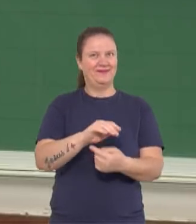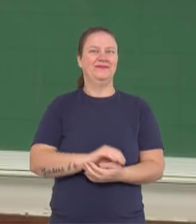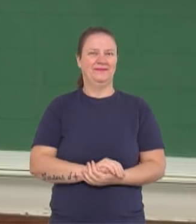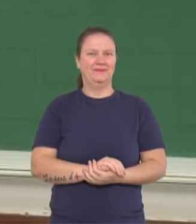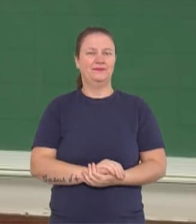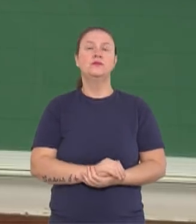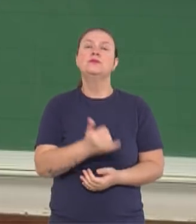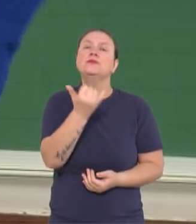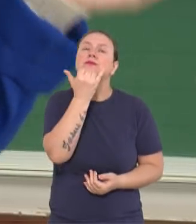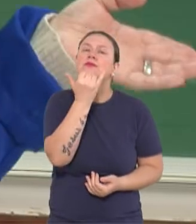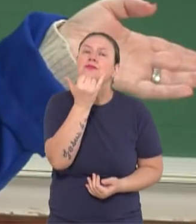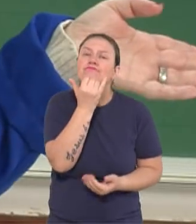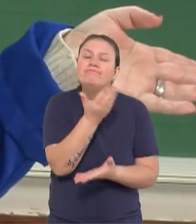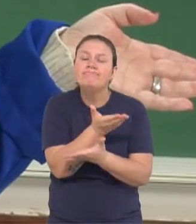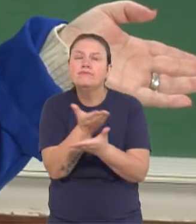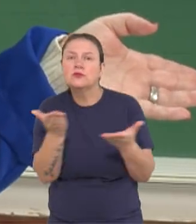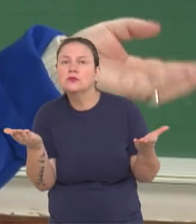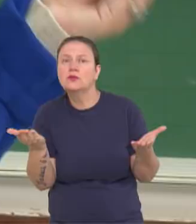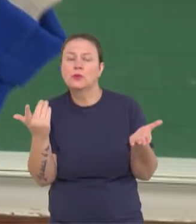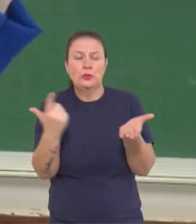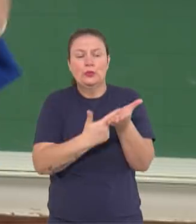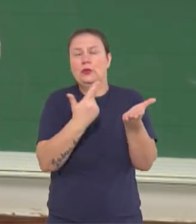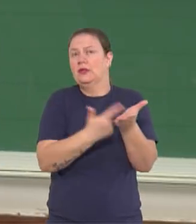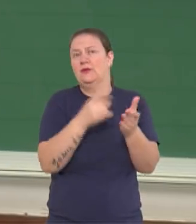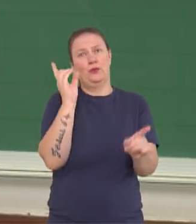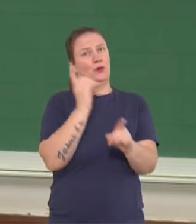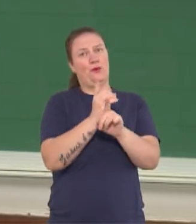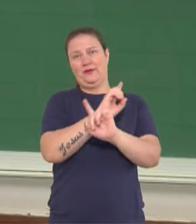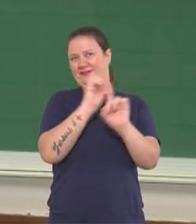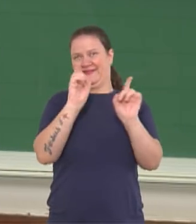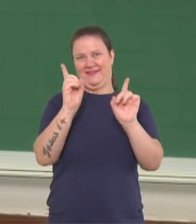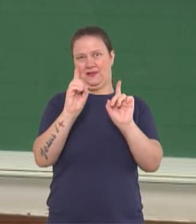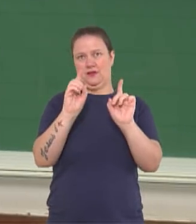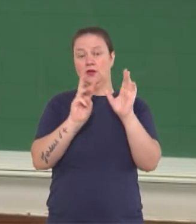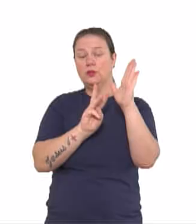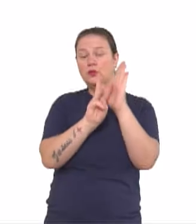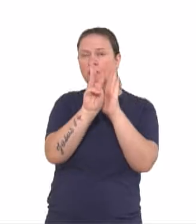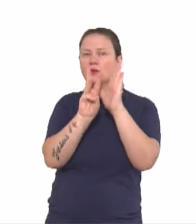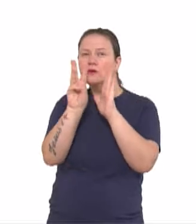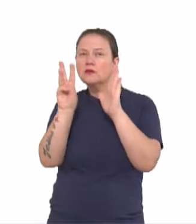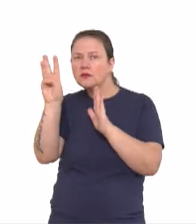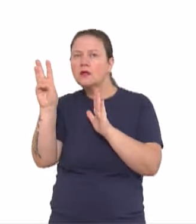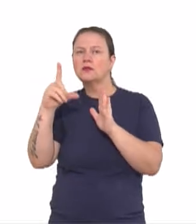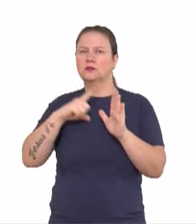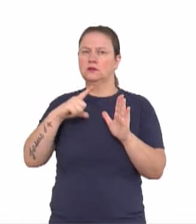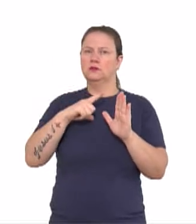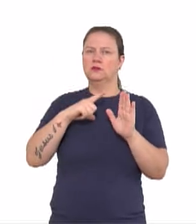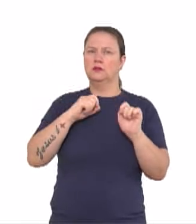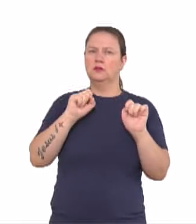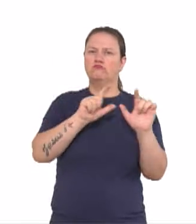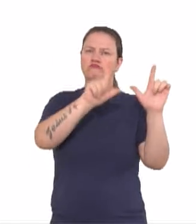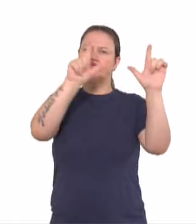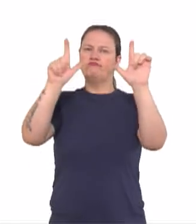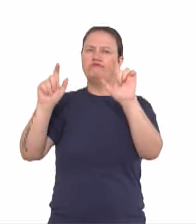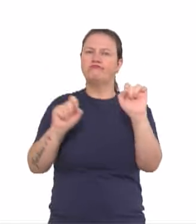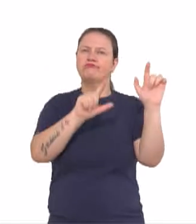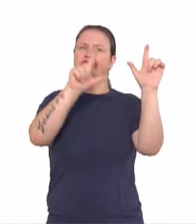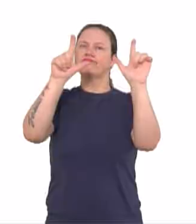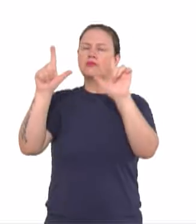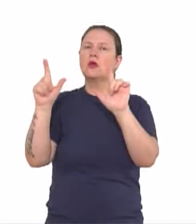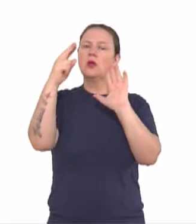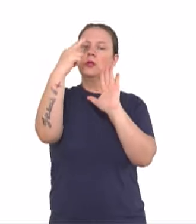Então, peço desculpas, aí não está no livro, né? Ele está no site. Mas eu trouxe os slides aqui para a gente ler e para a